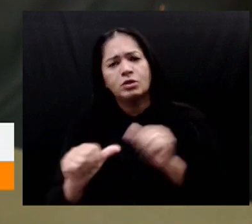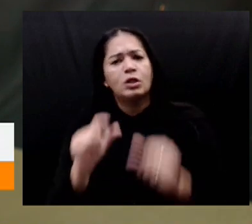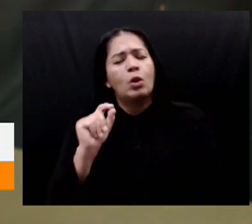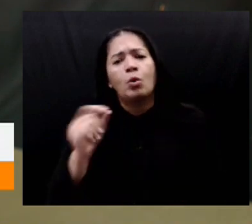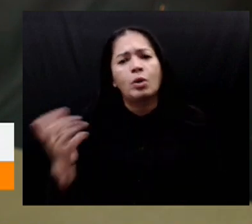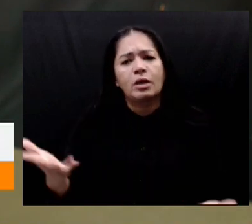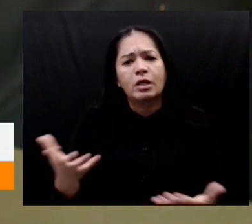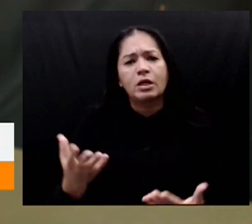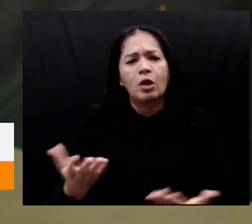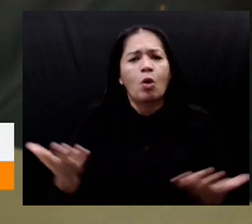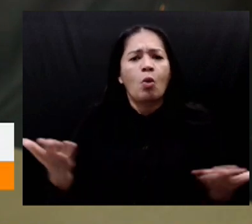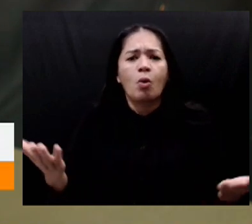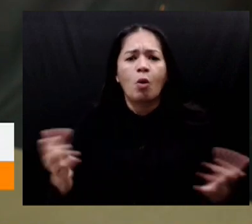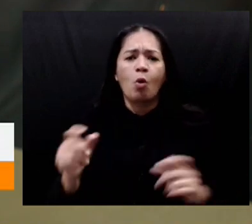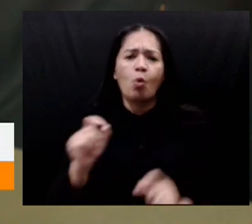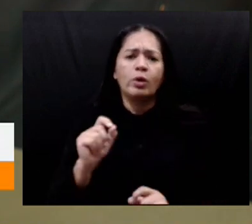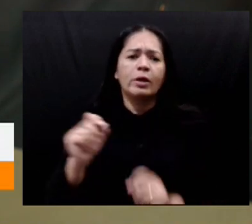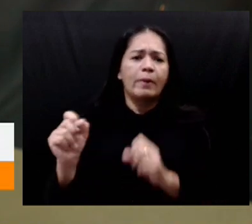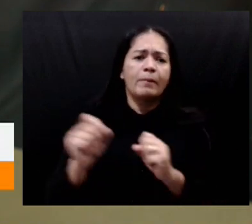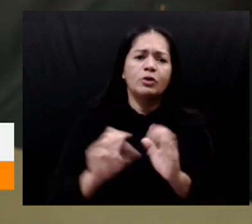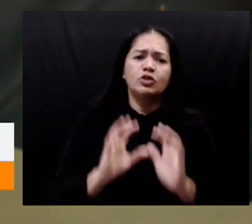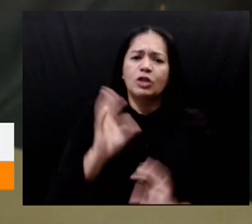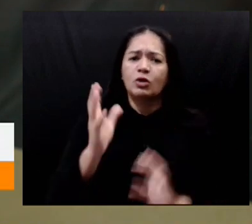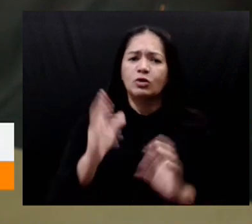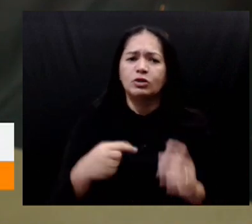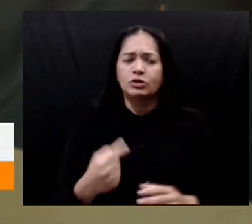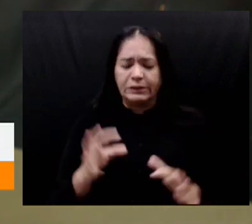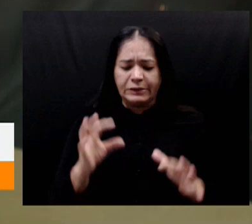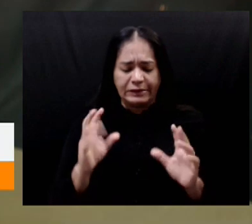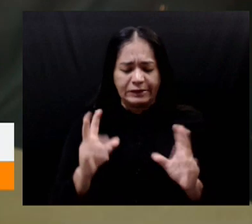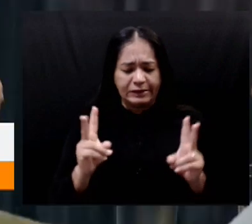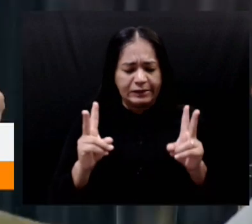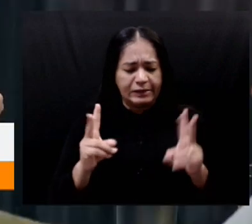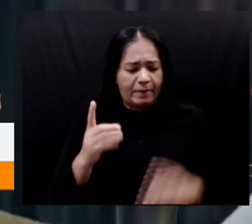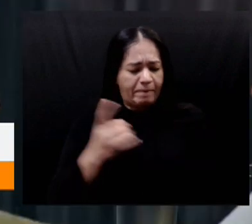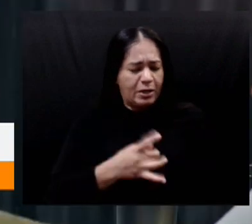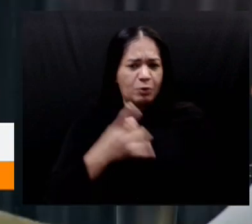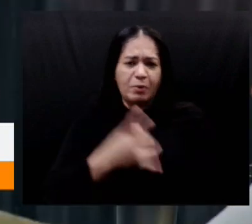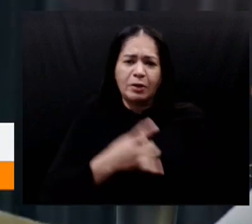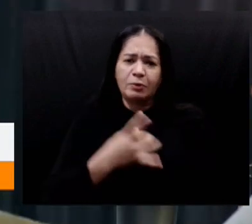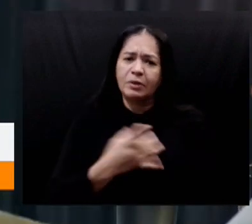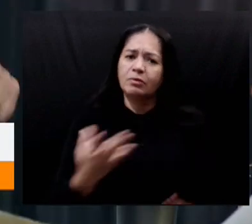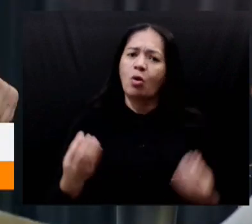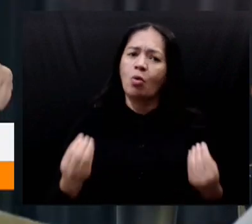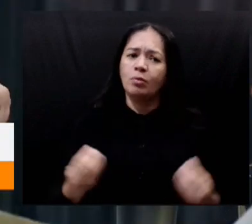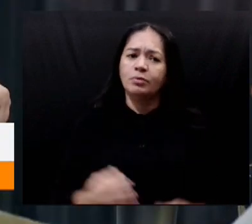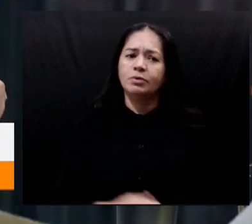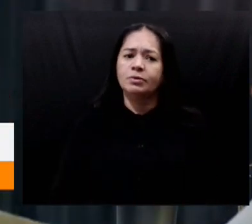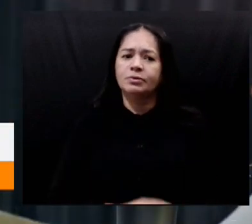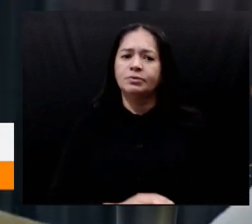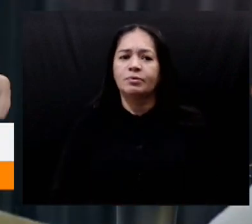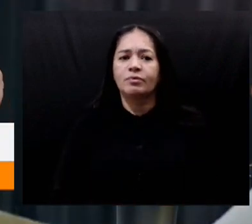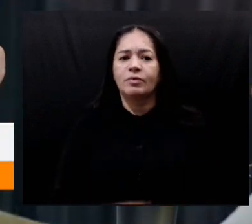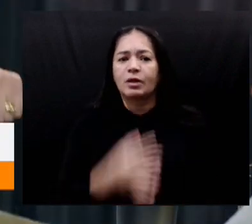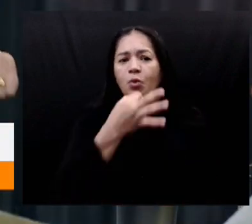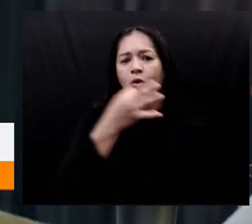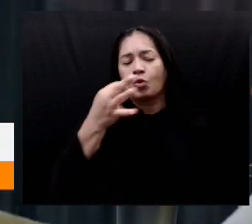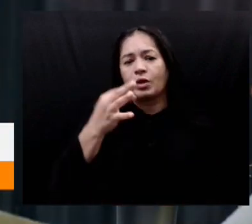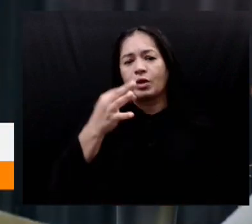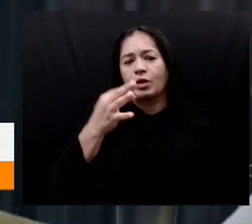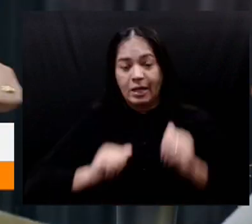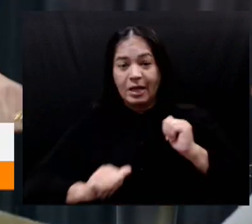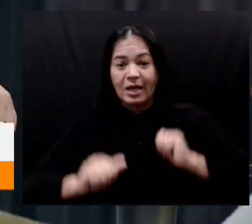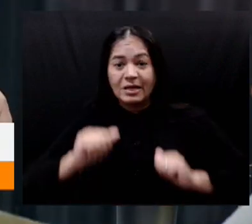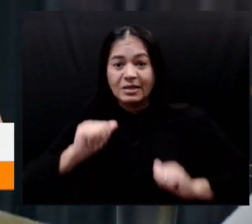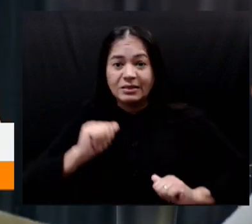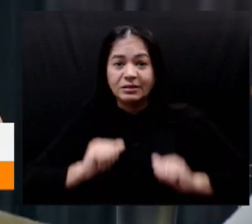pode acontecer quando a gente fica ligado muito a esse medo de fracassar? Uhum. Eu acho que a ansiedade, e hoje a gente vê